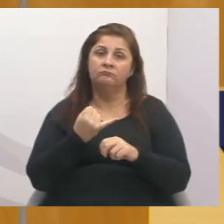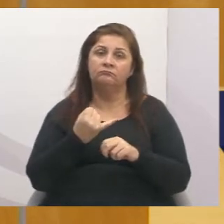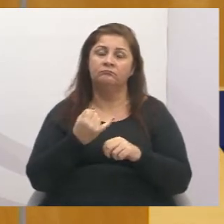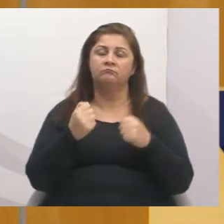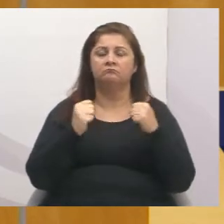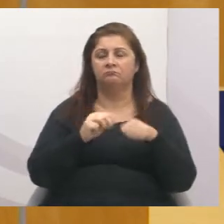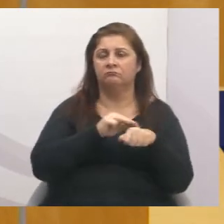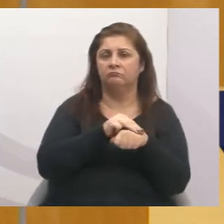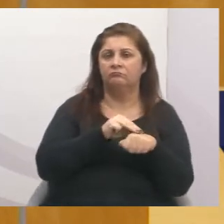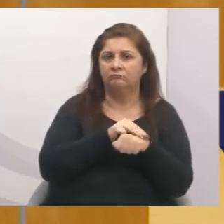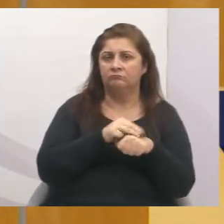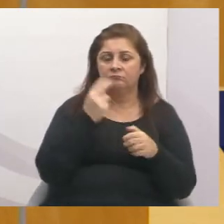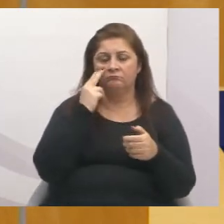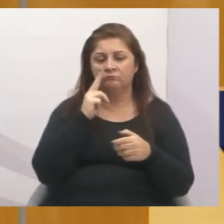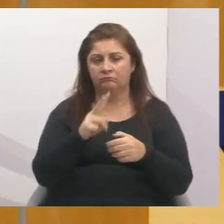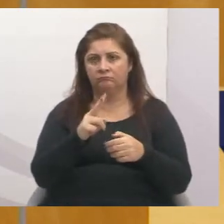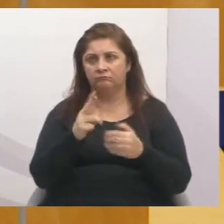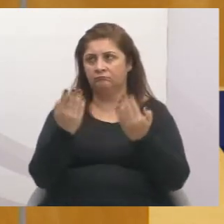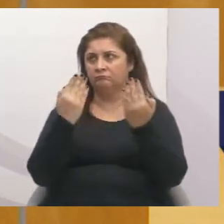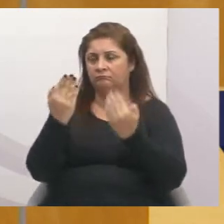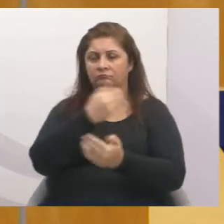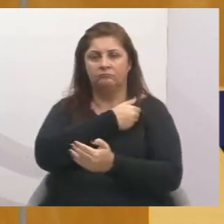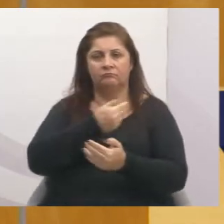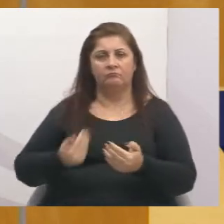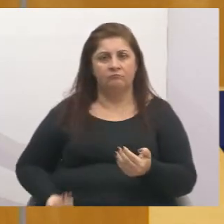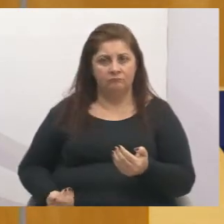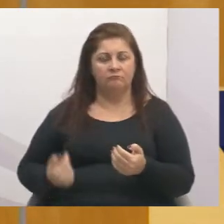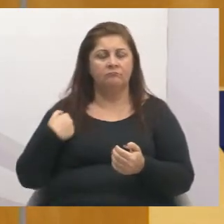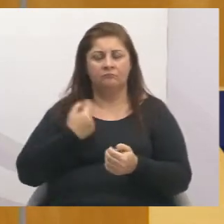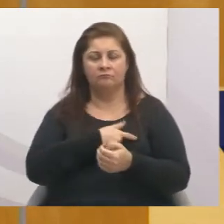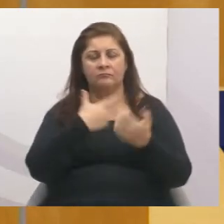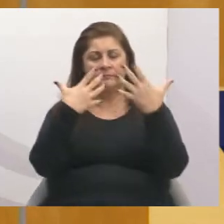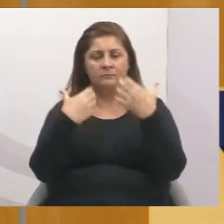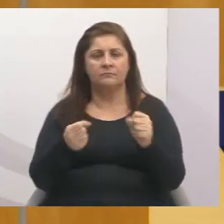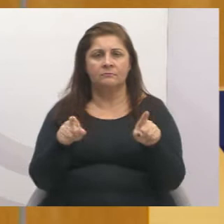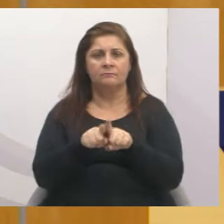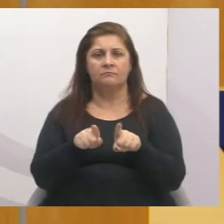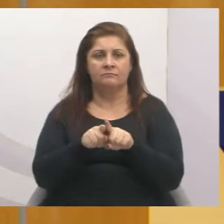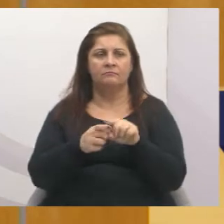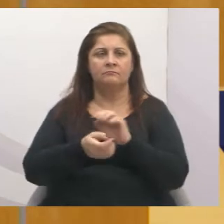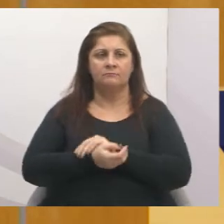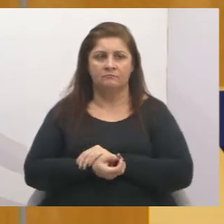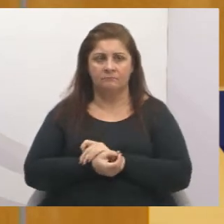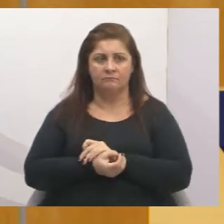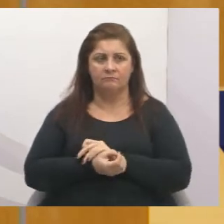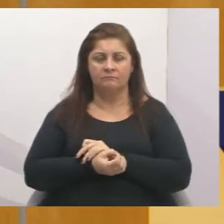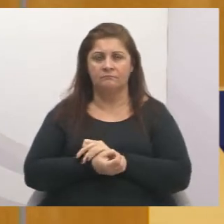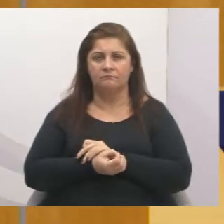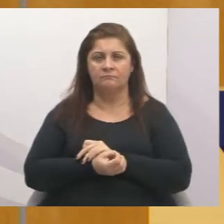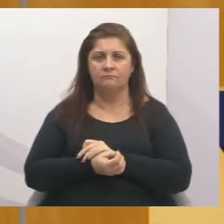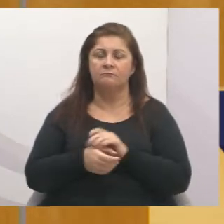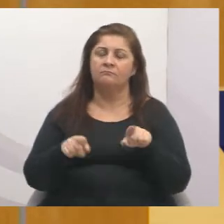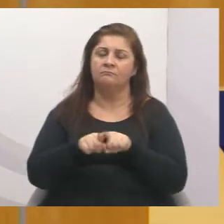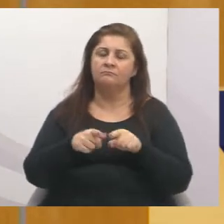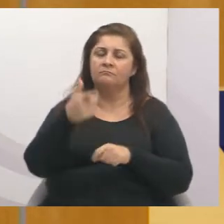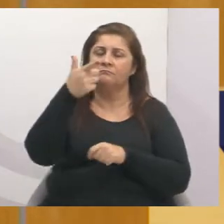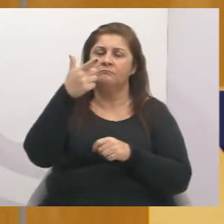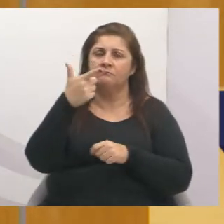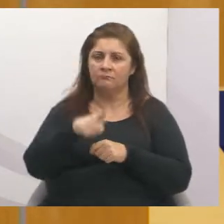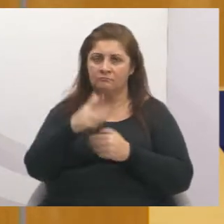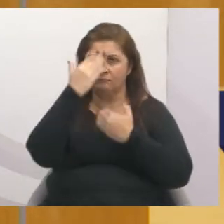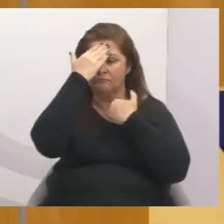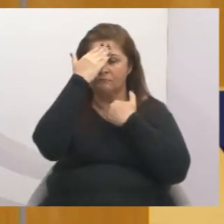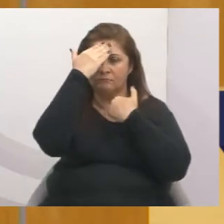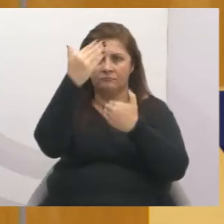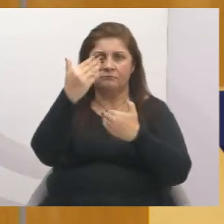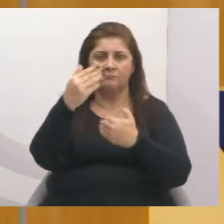discussão e revisão no plano federal, imediatamente nós adotaremos no nosso município. Para terminar, quero mais uma vez agradecer a